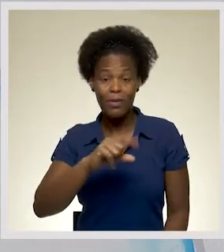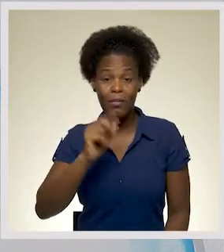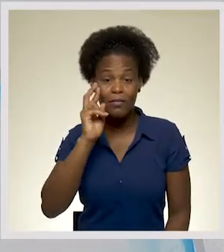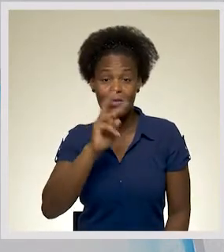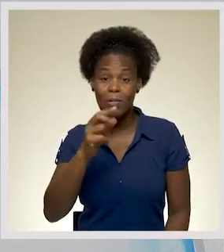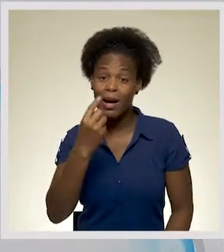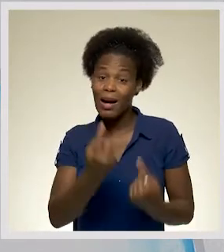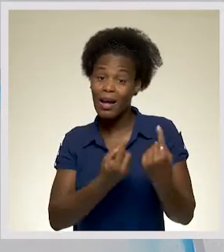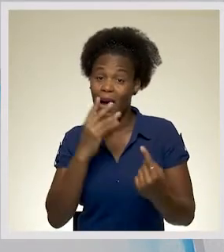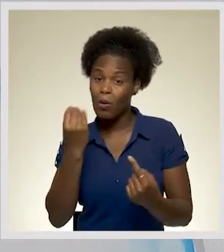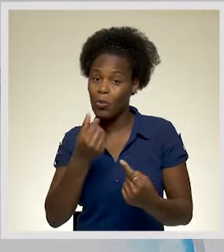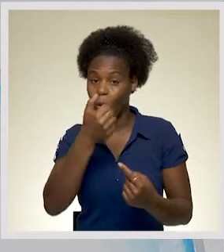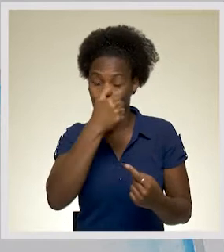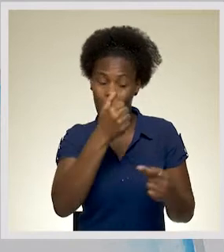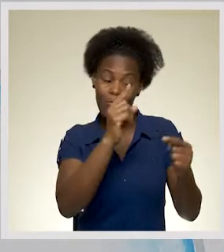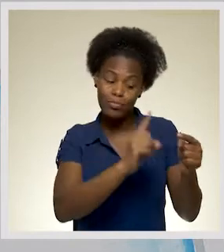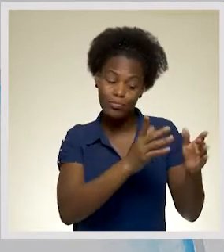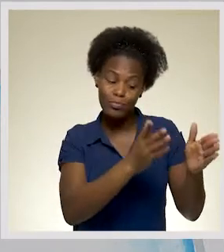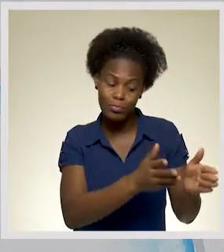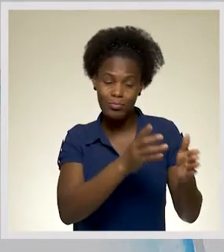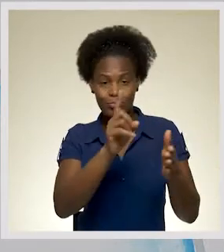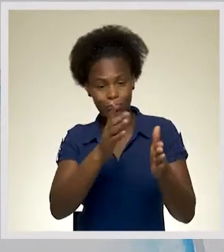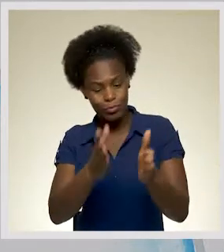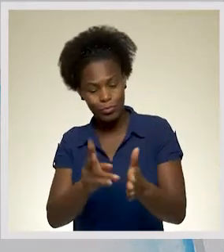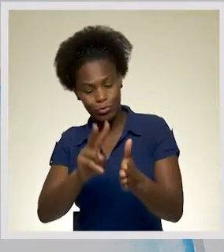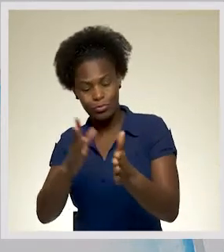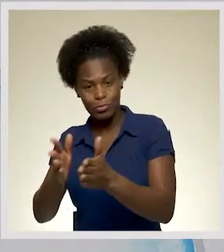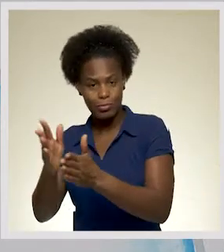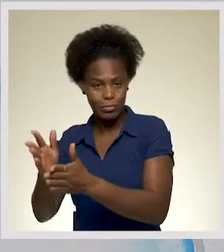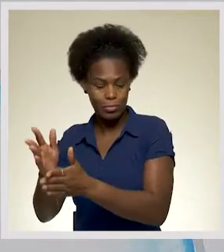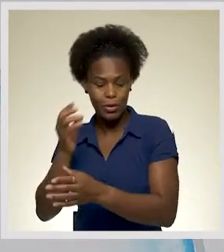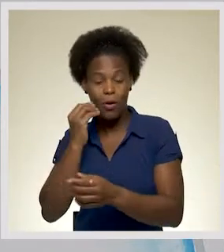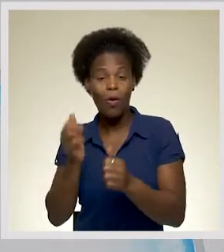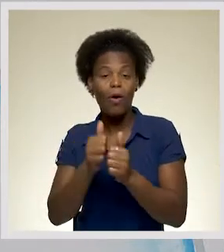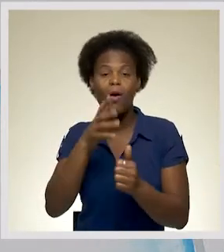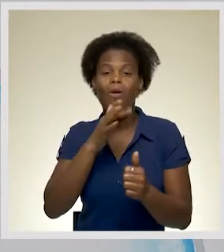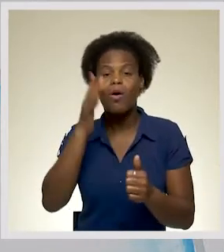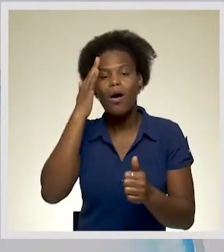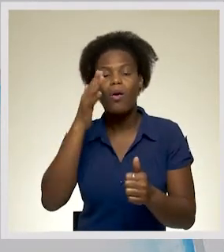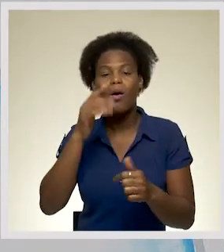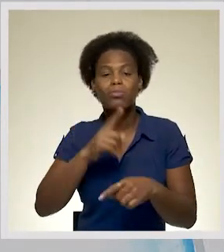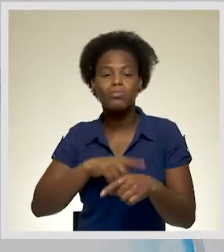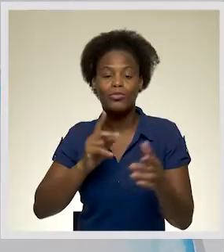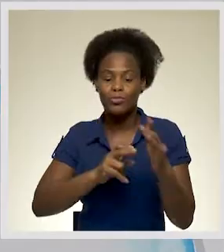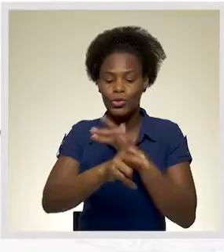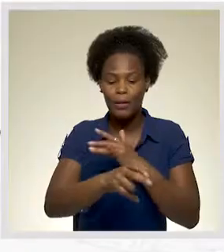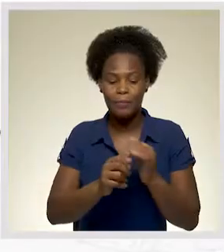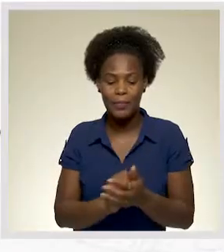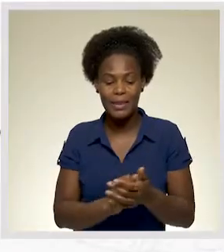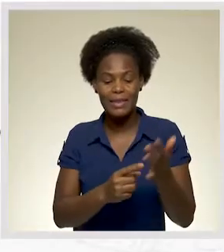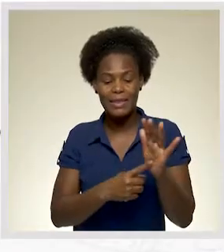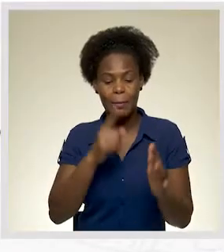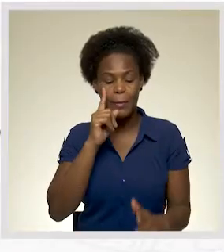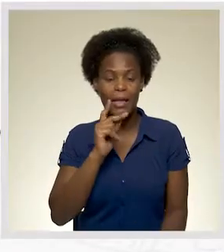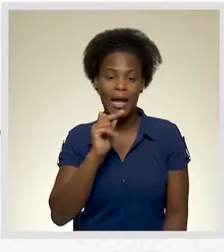vimos que cada um ocupou uma posição de acordo com a ordem da chegada. Exemplo,